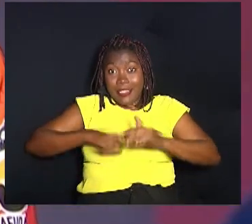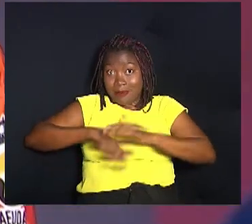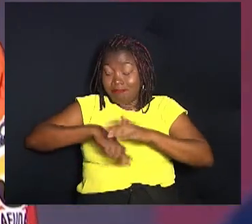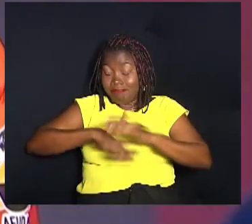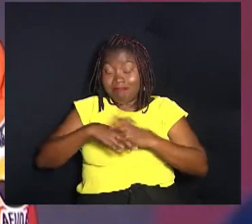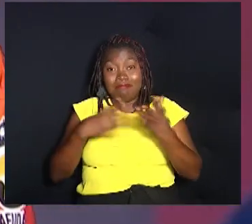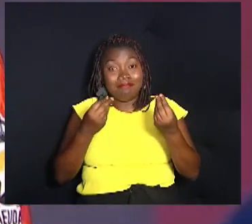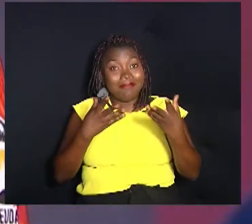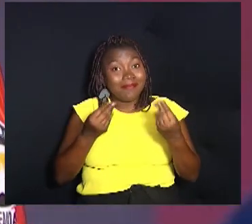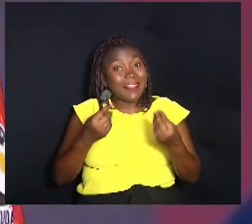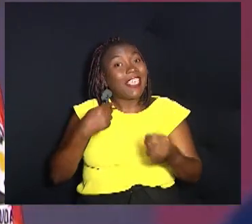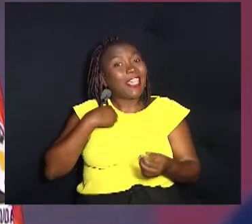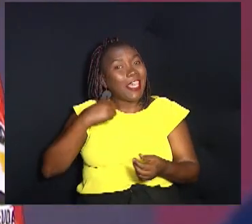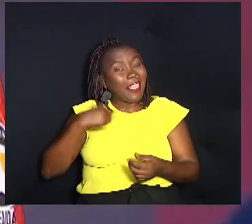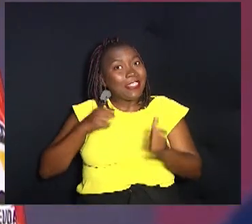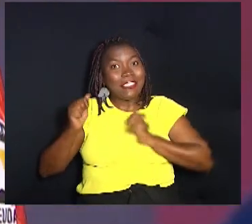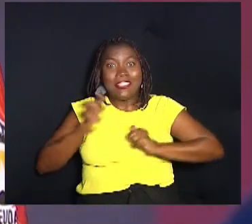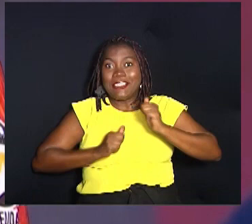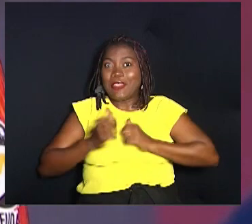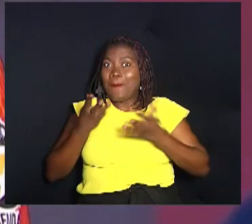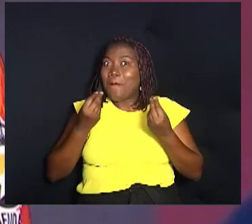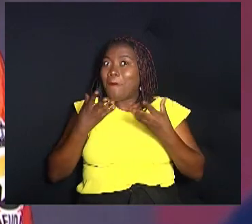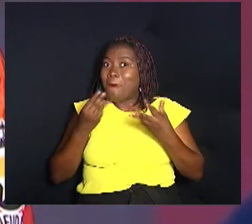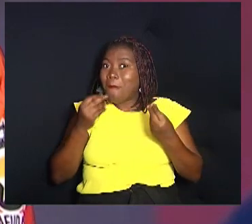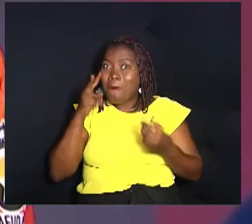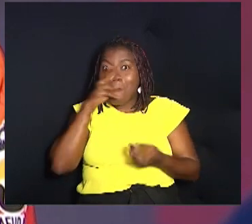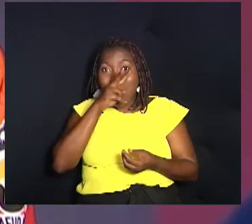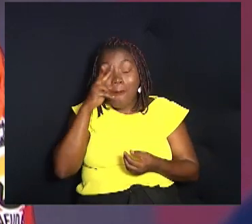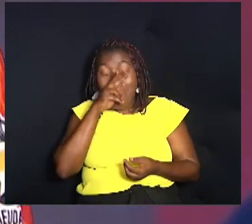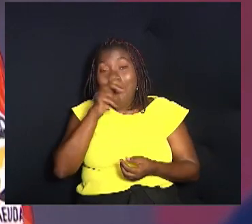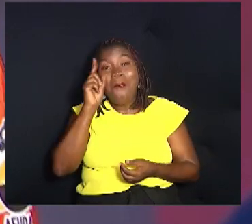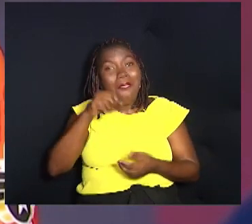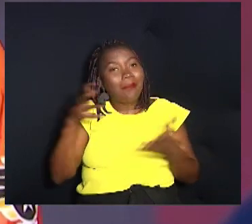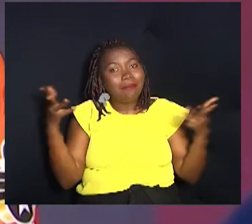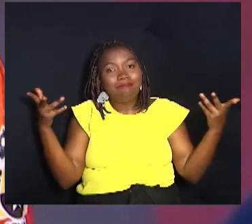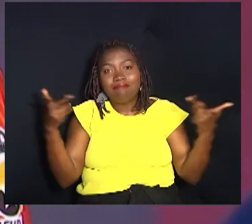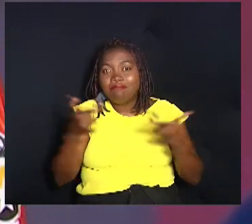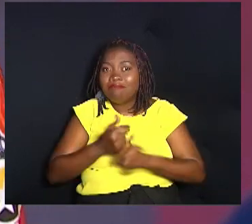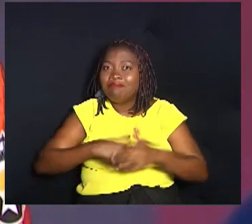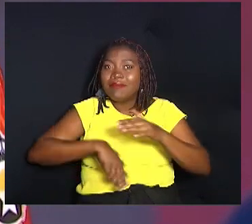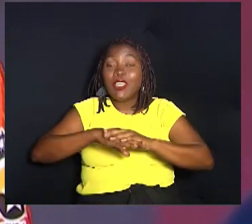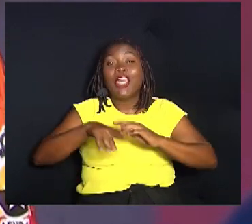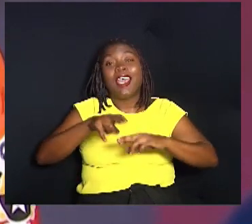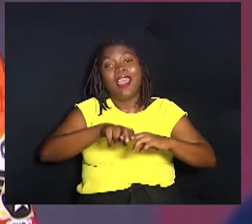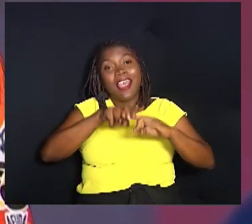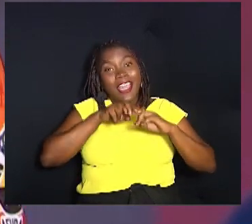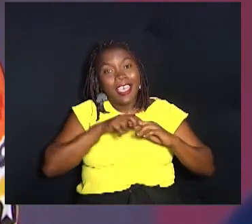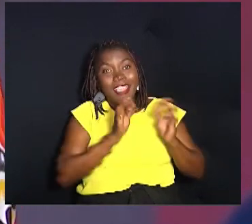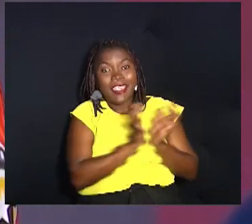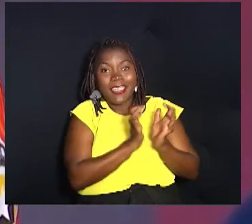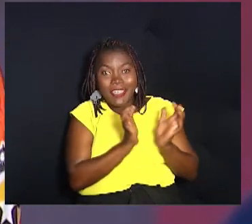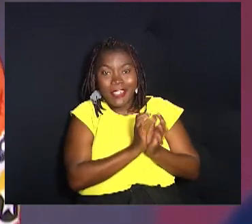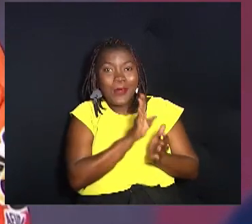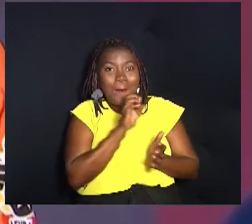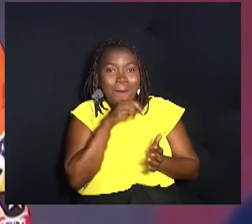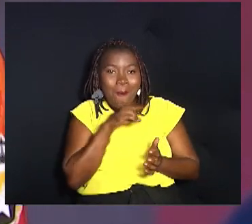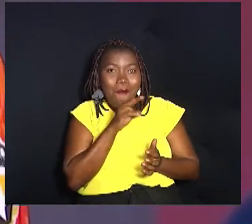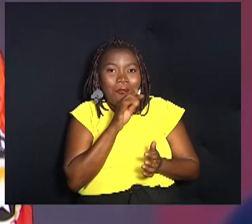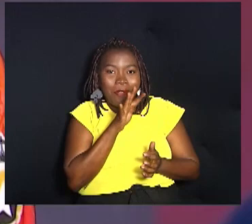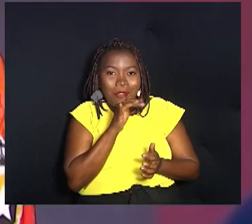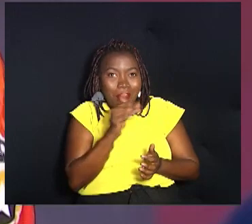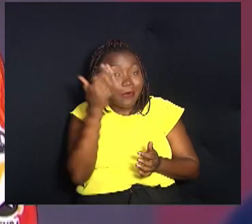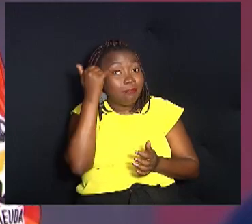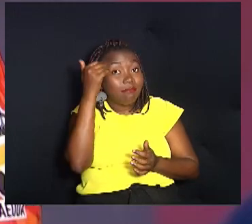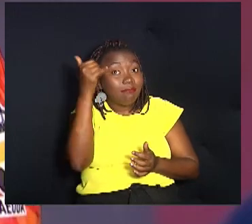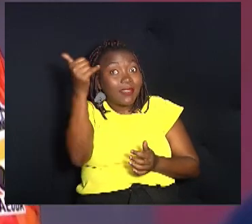expectativa muito grande, que vai ser um espetáculo de jogo, devido o time do Bonfim ser muito conhecido e a gente